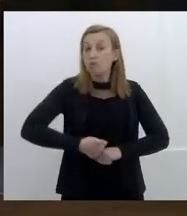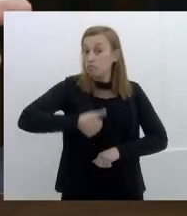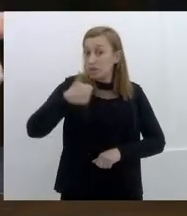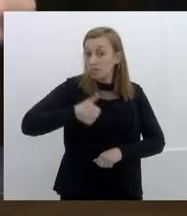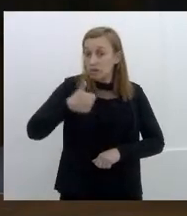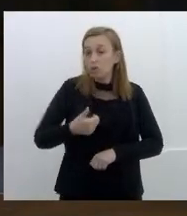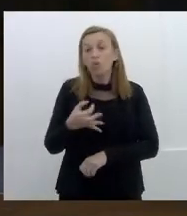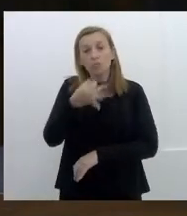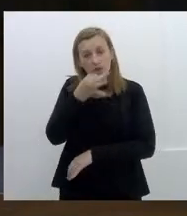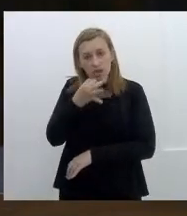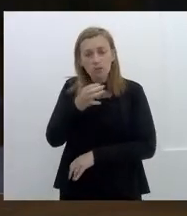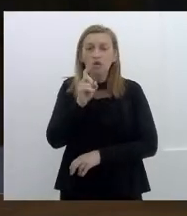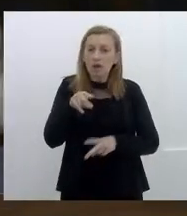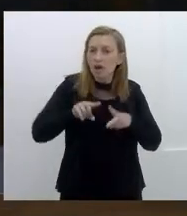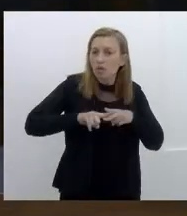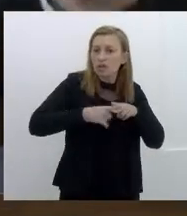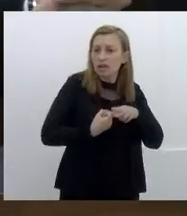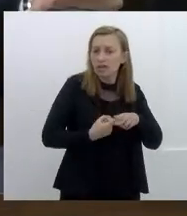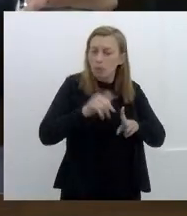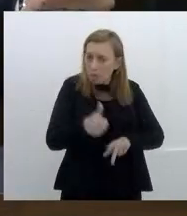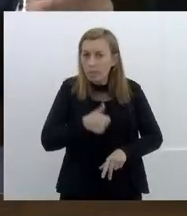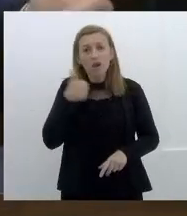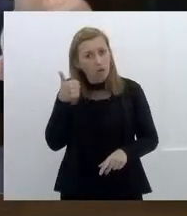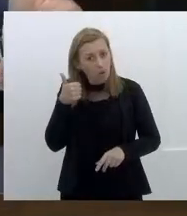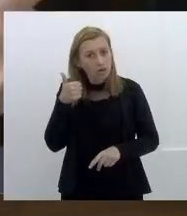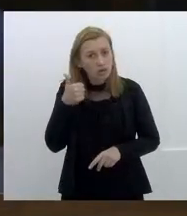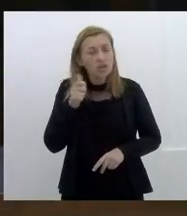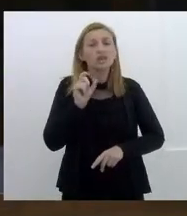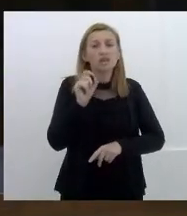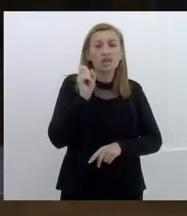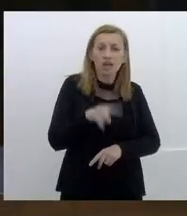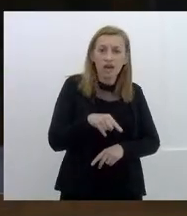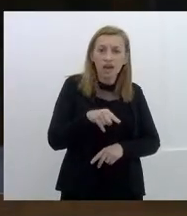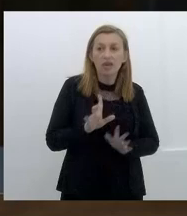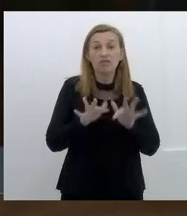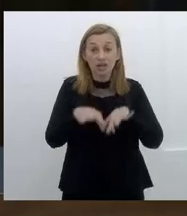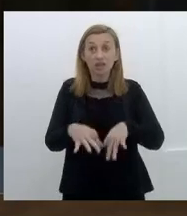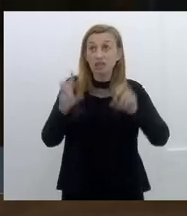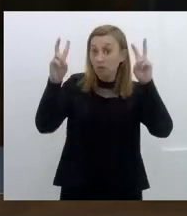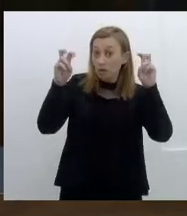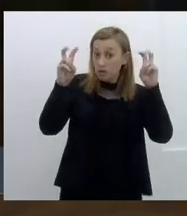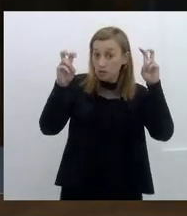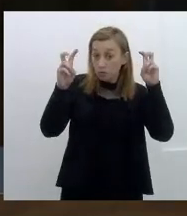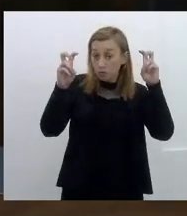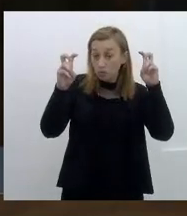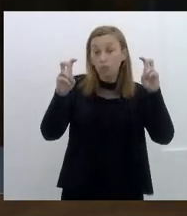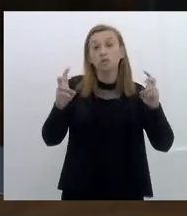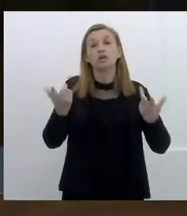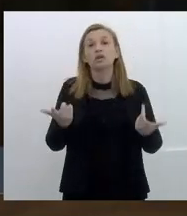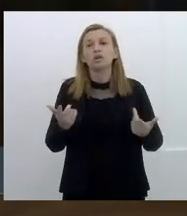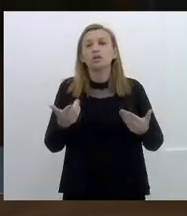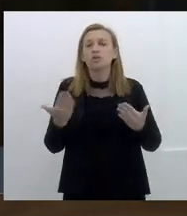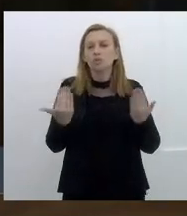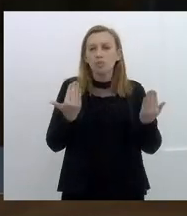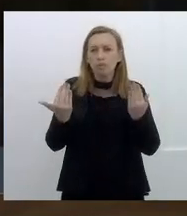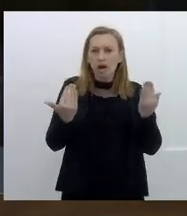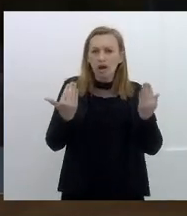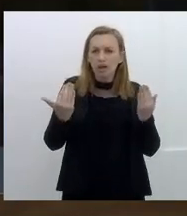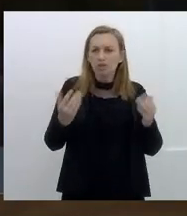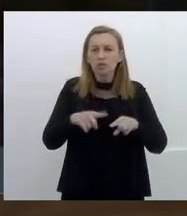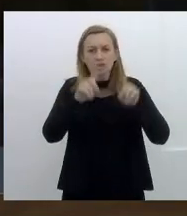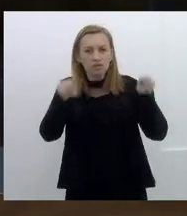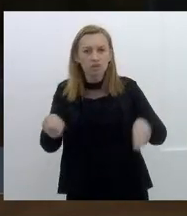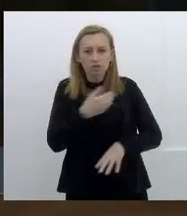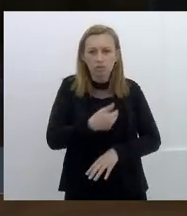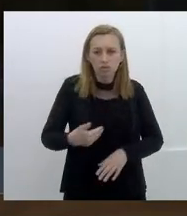primeira sugestão de alteração ao meu ver para melhor que é finalizando a questão temporal e equiparando os servidores